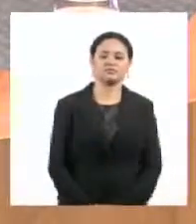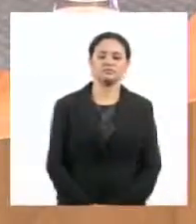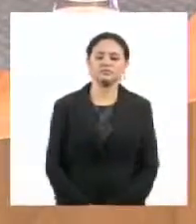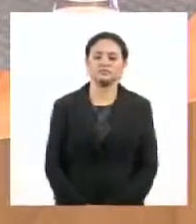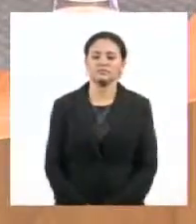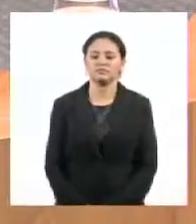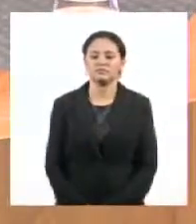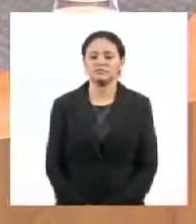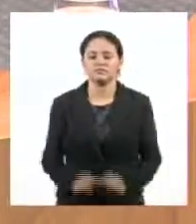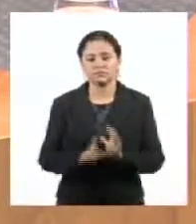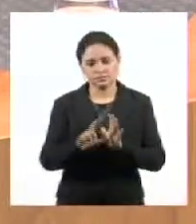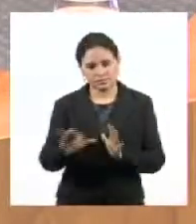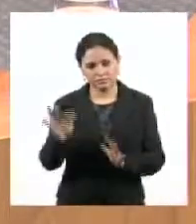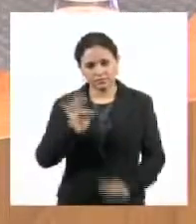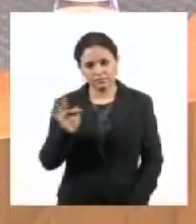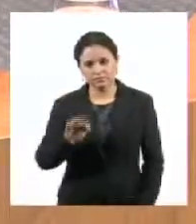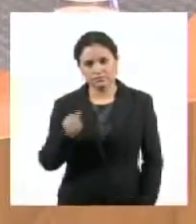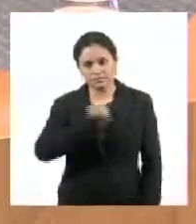A lei federal número